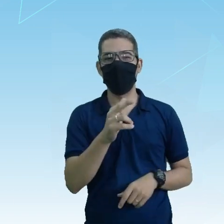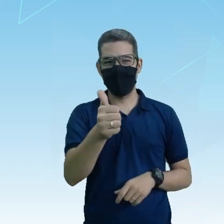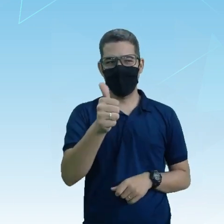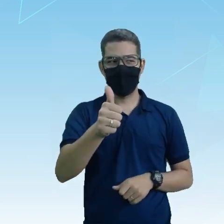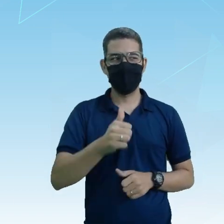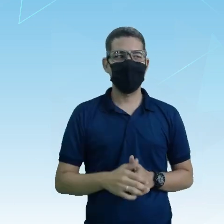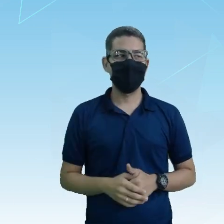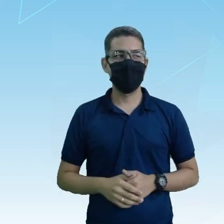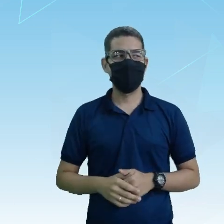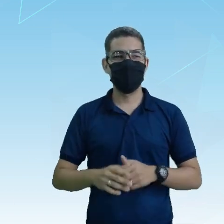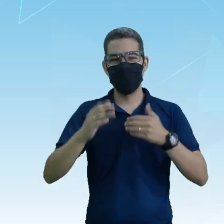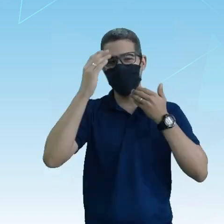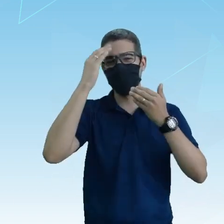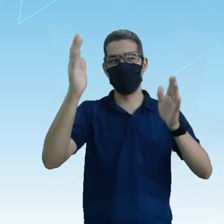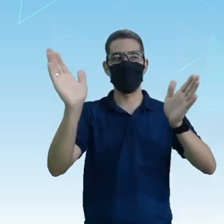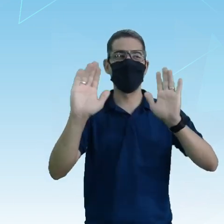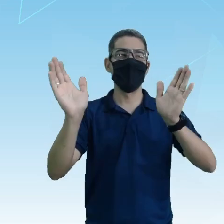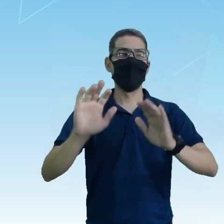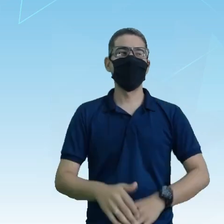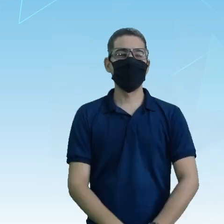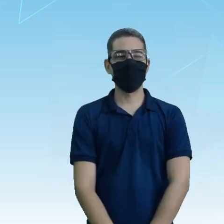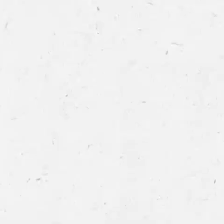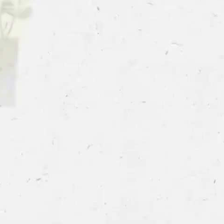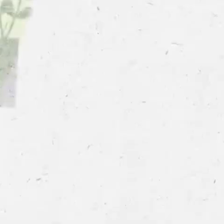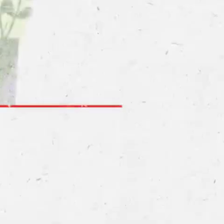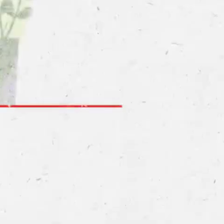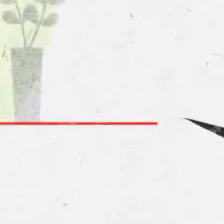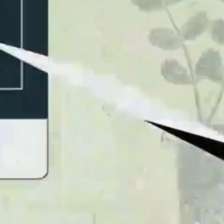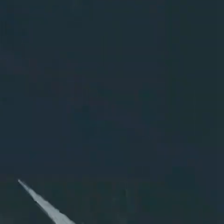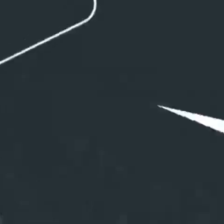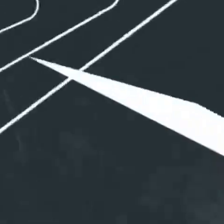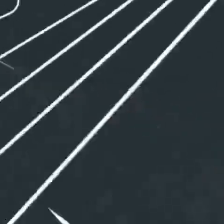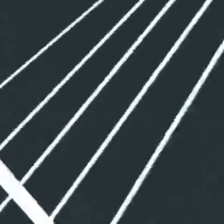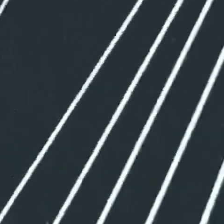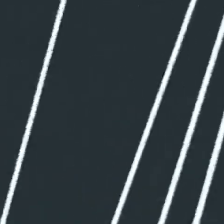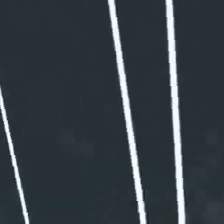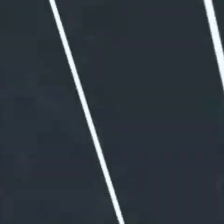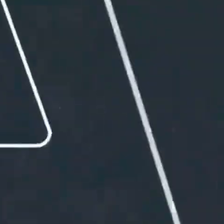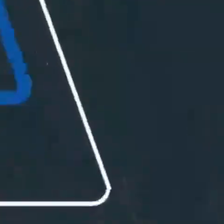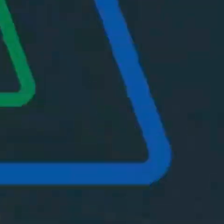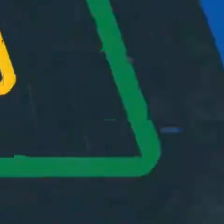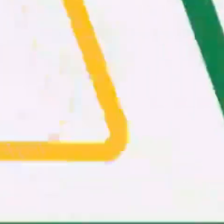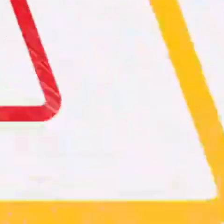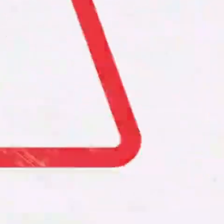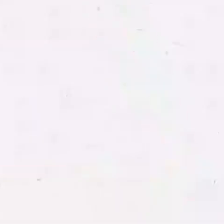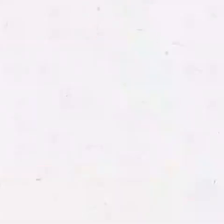deles, tá bom? Valeu, até a próxima videoaula. Tchau, tchau.